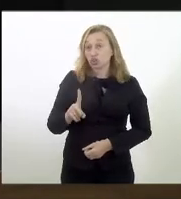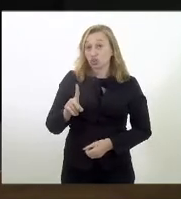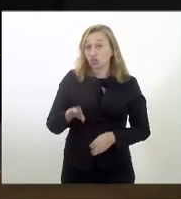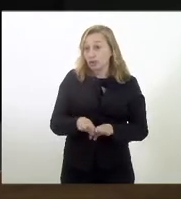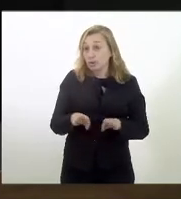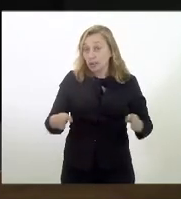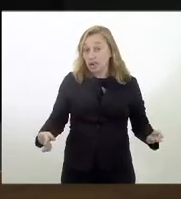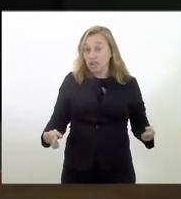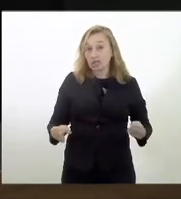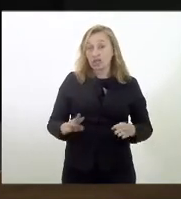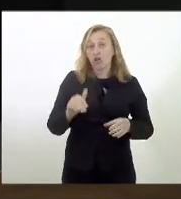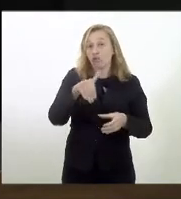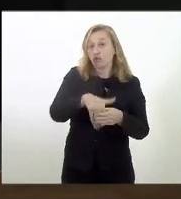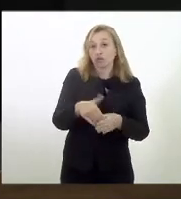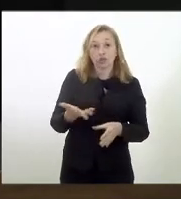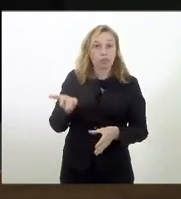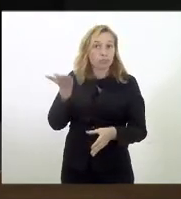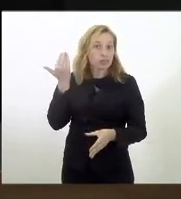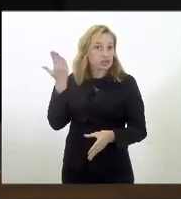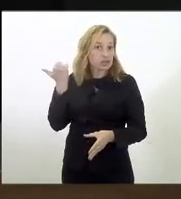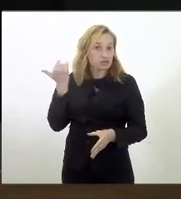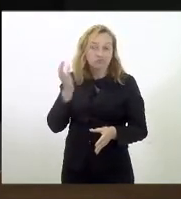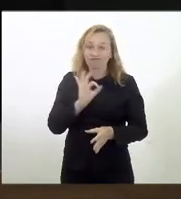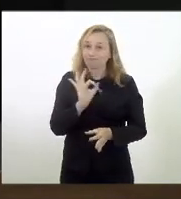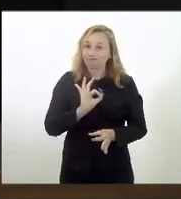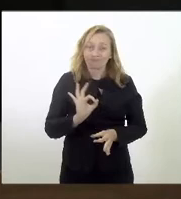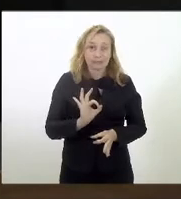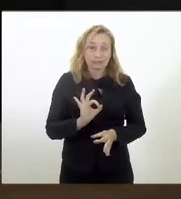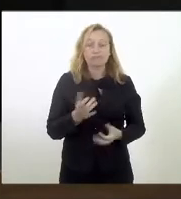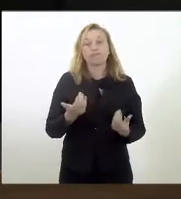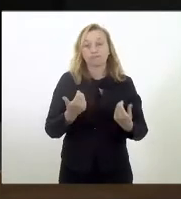passado o encerramento de votação, então a gente precisa